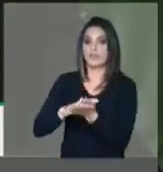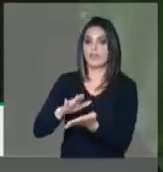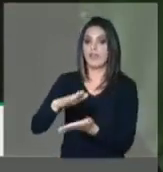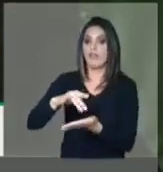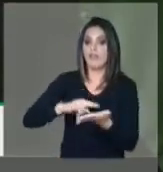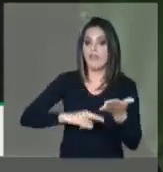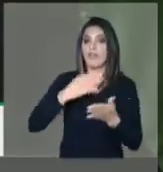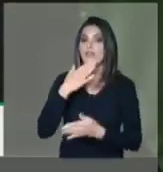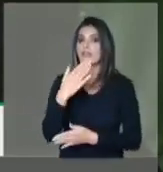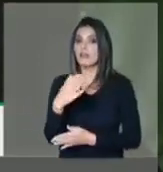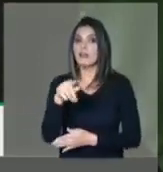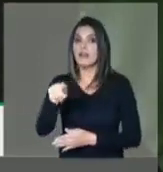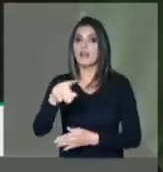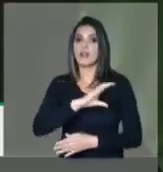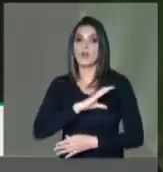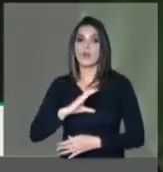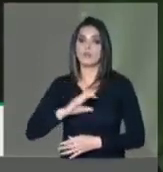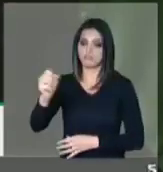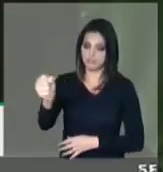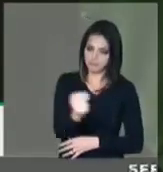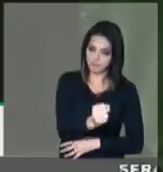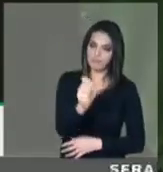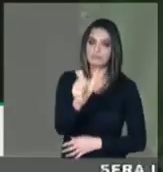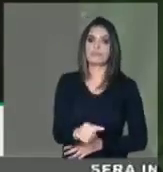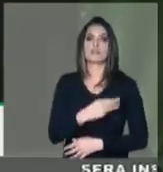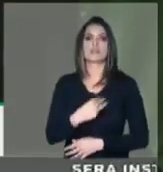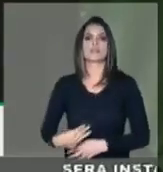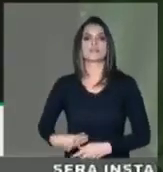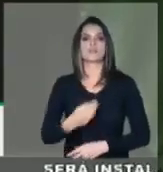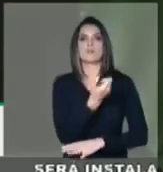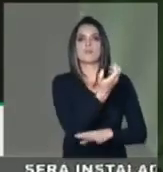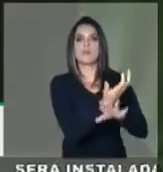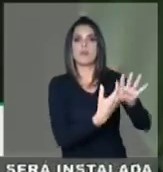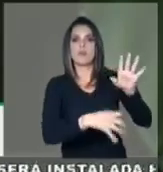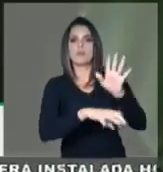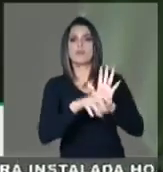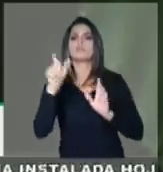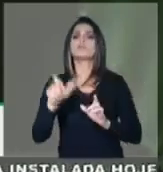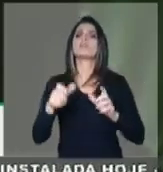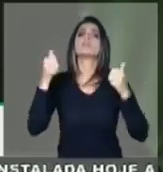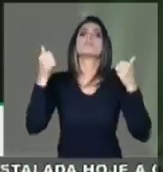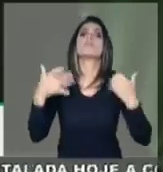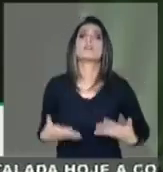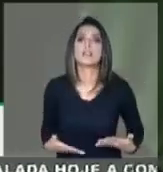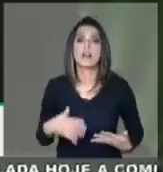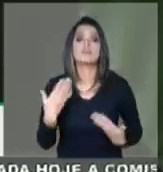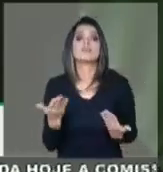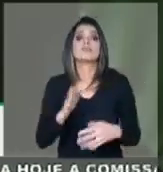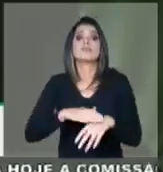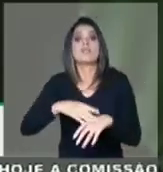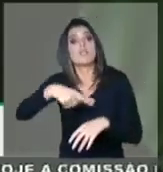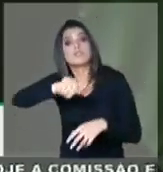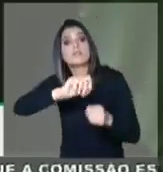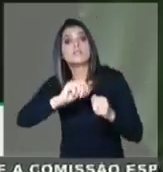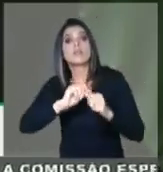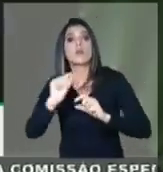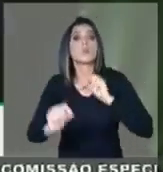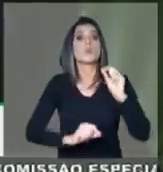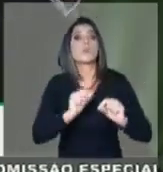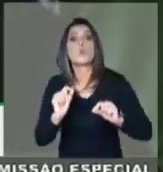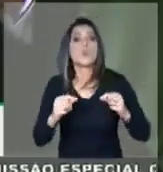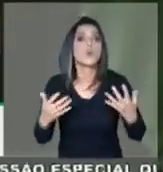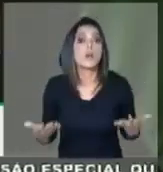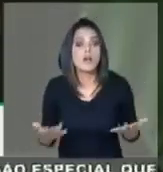Meio Ambiente para convocar o ministro do Meio Ambiente para dizer das providências que foram adotadas